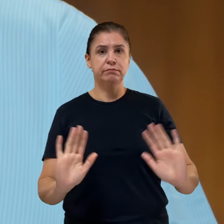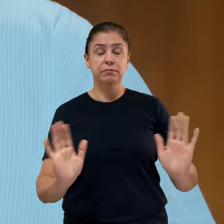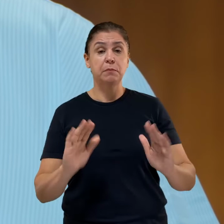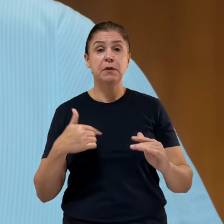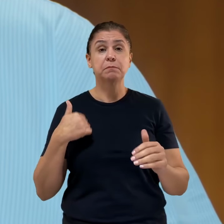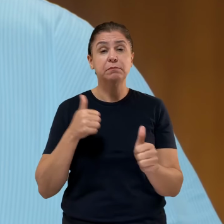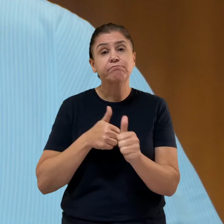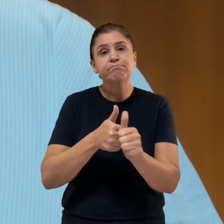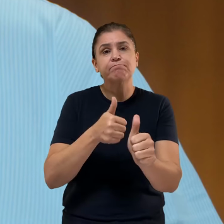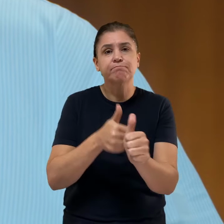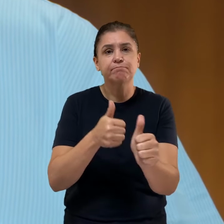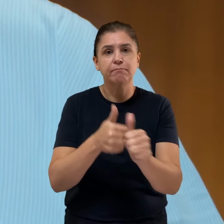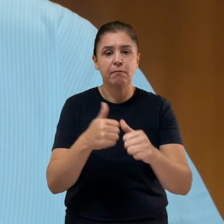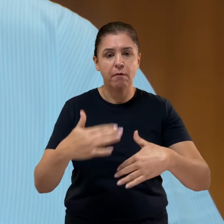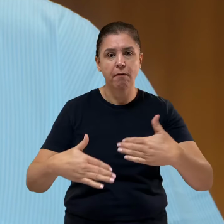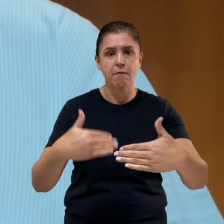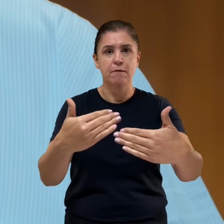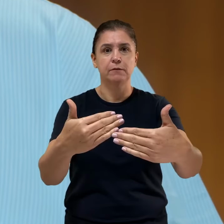por que não acompanhá-la?